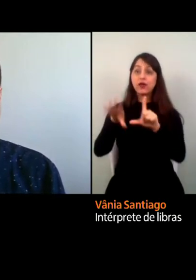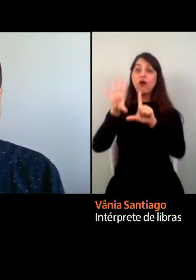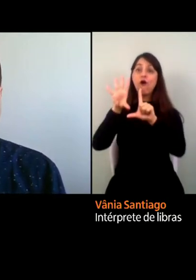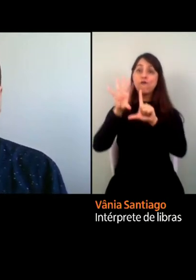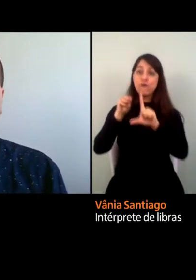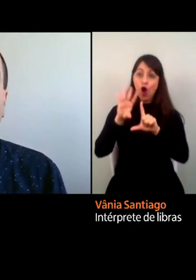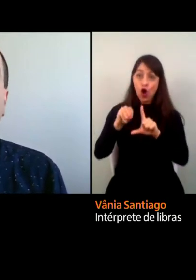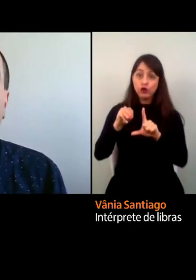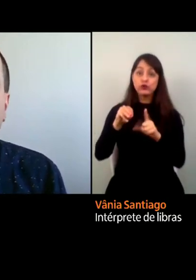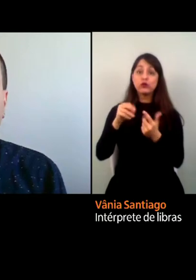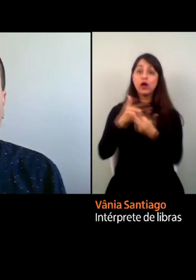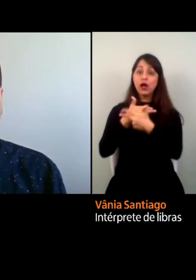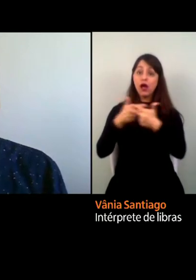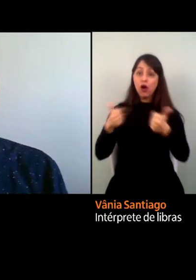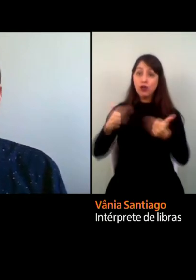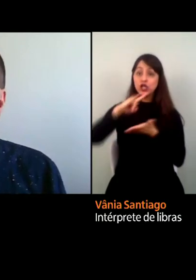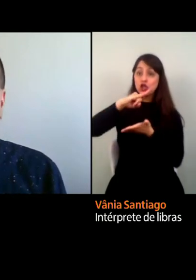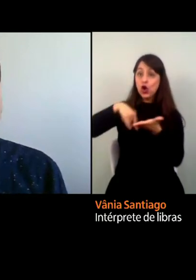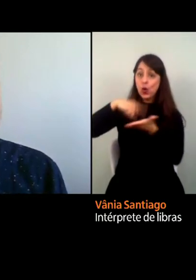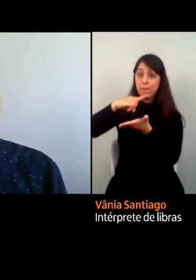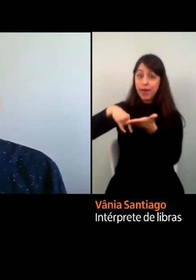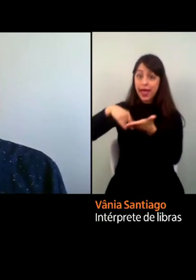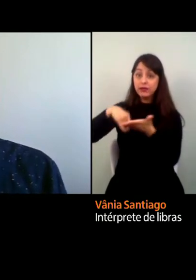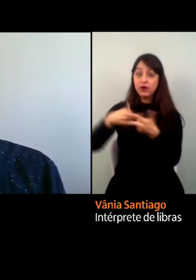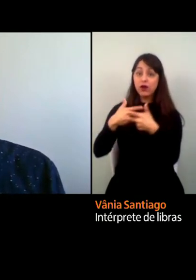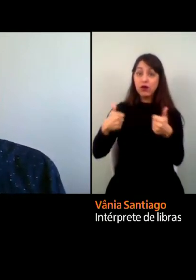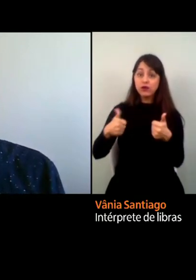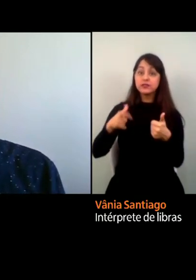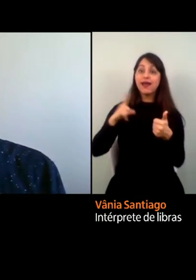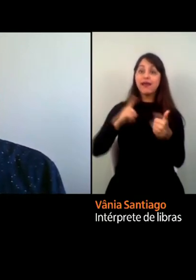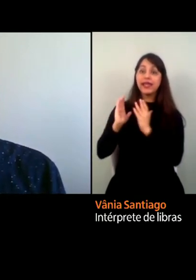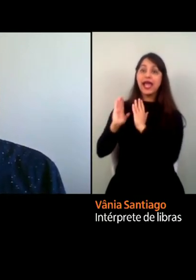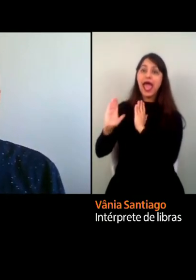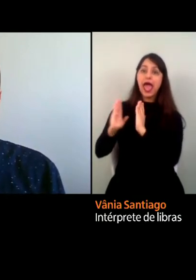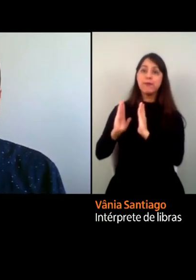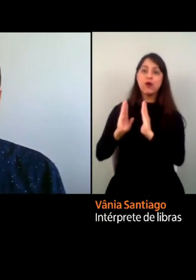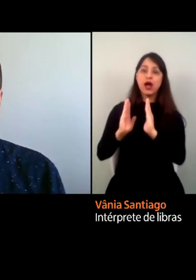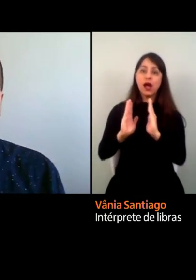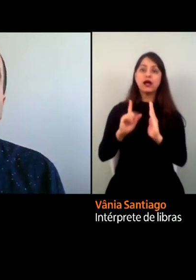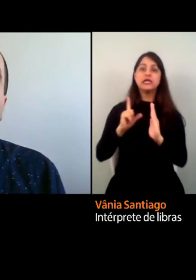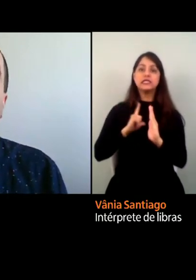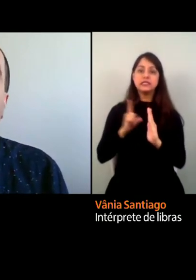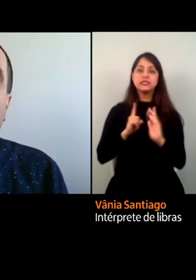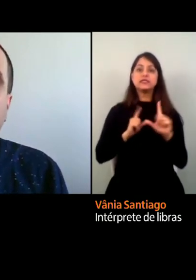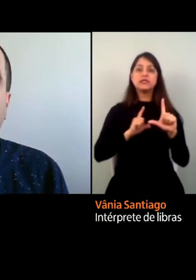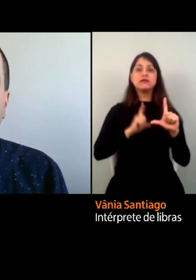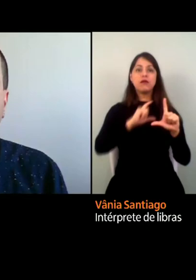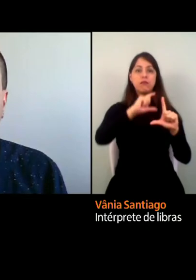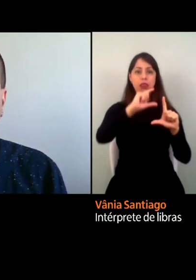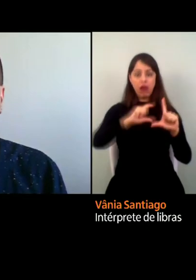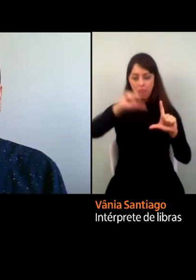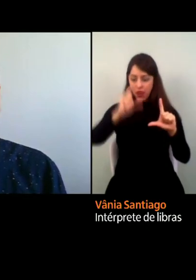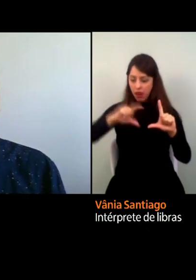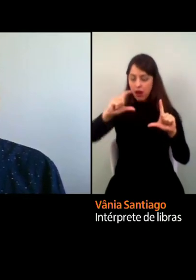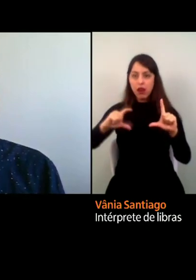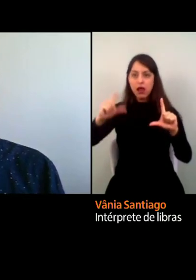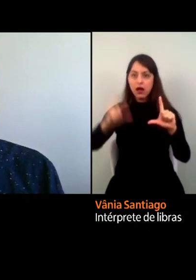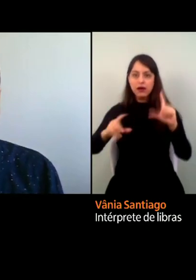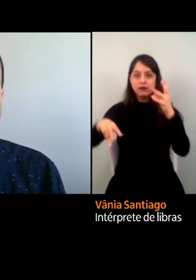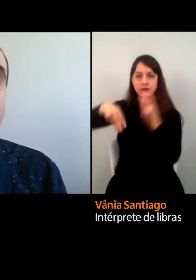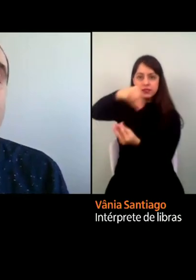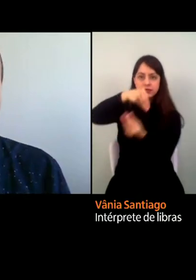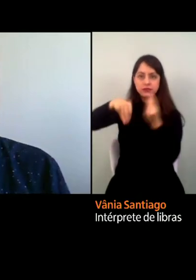diversas épocas, produzindo uma nova maneira de se fazer história da arte. Na série de